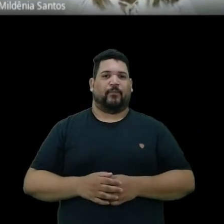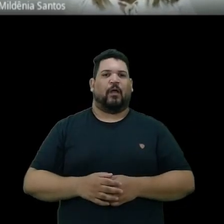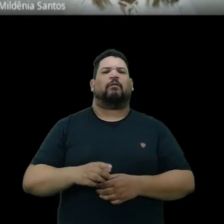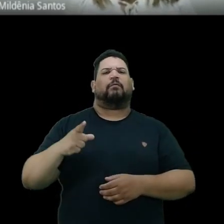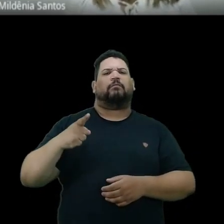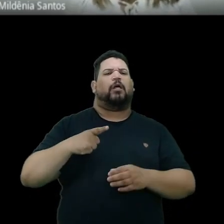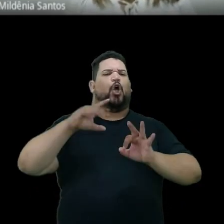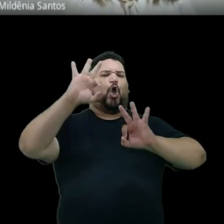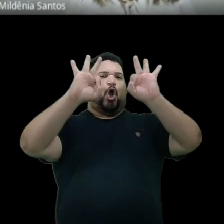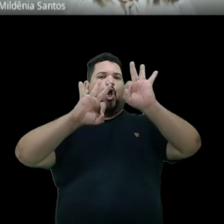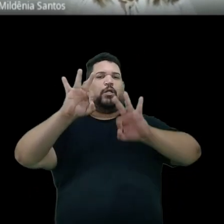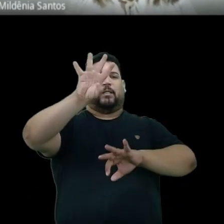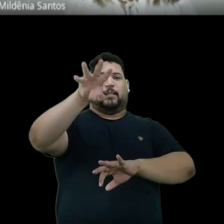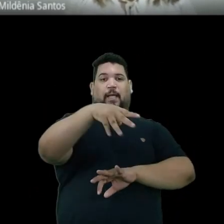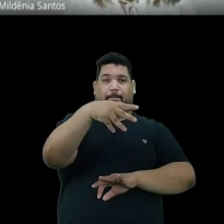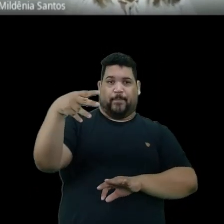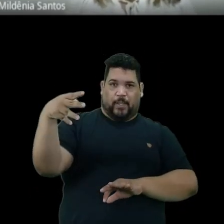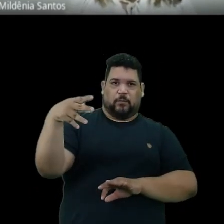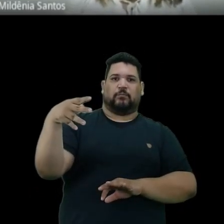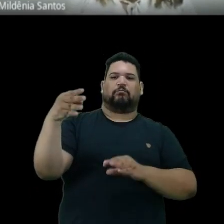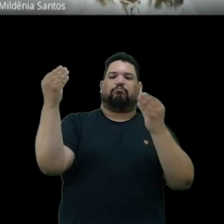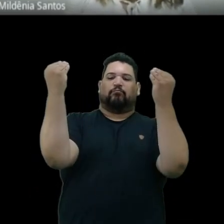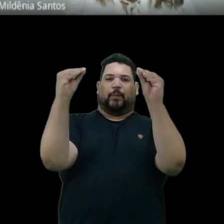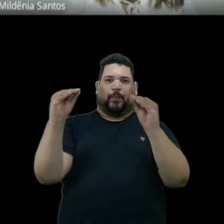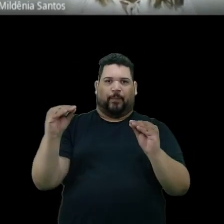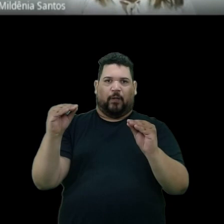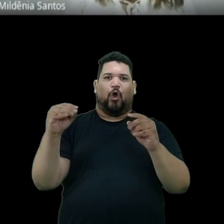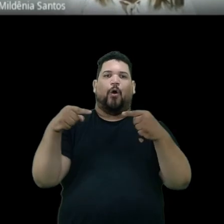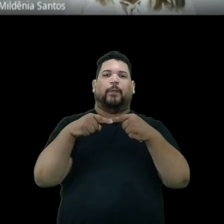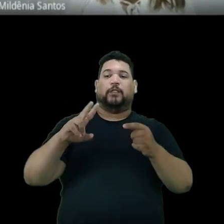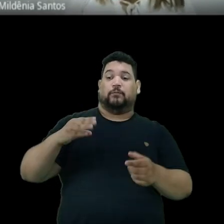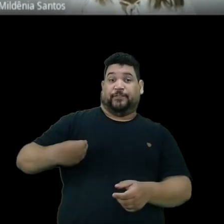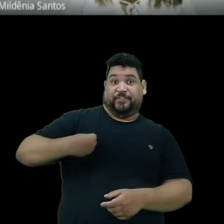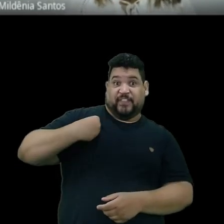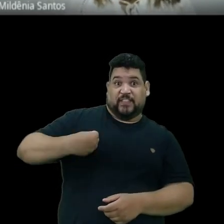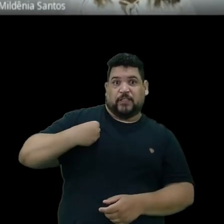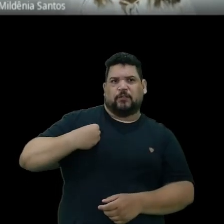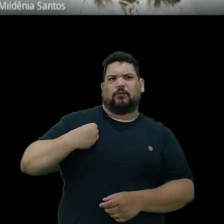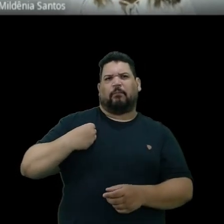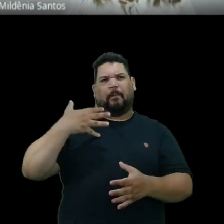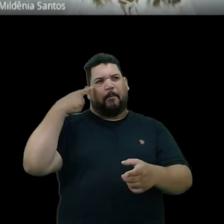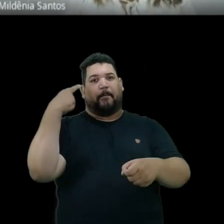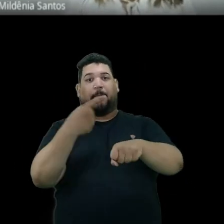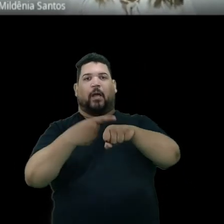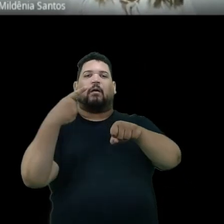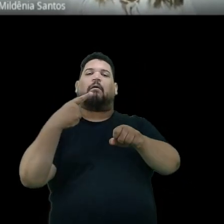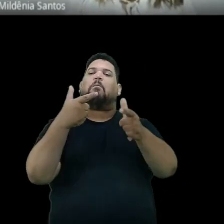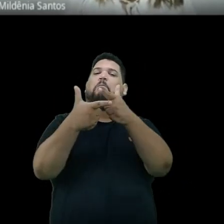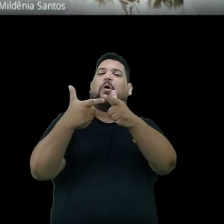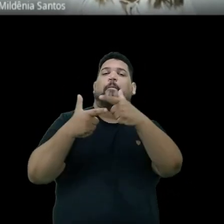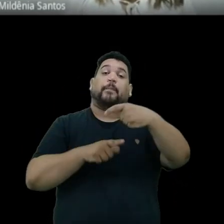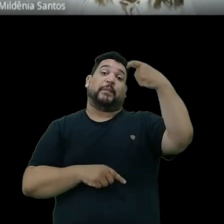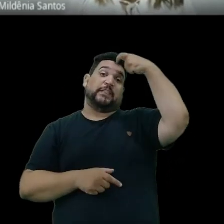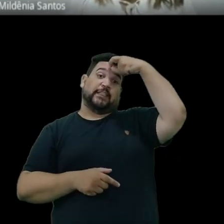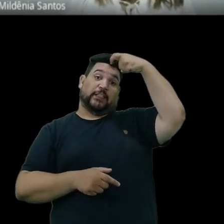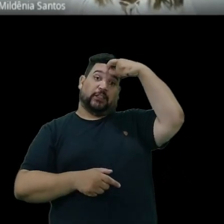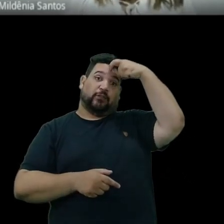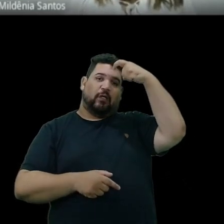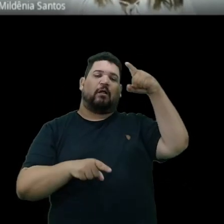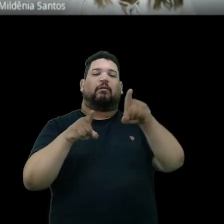elas passam a estar relacionadas com a presença ou não de déficits intelectuais e o comprometimento de